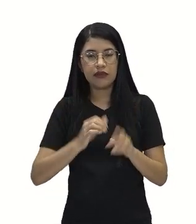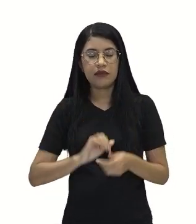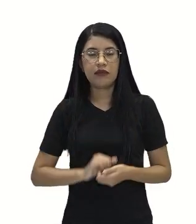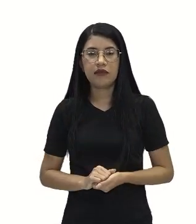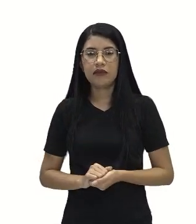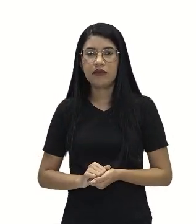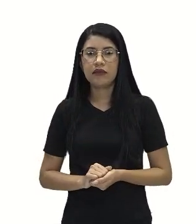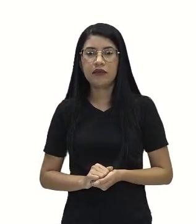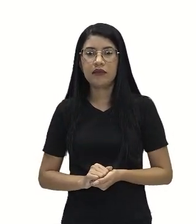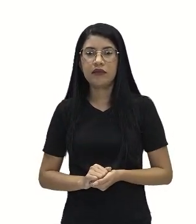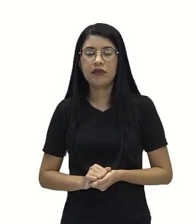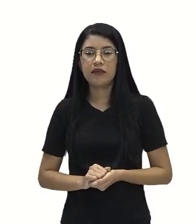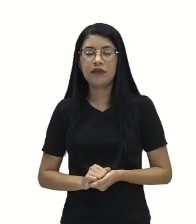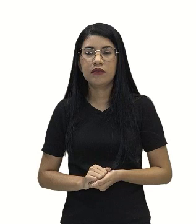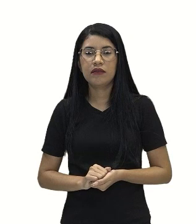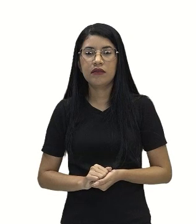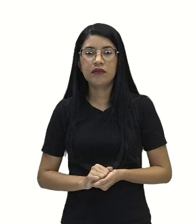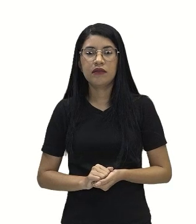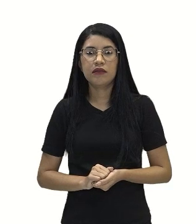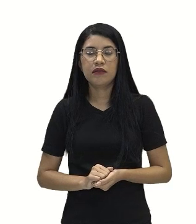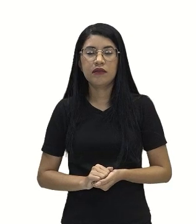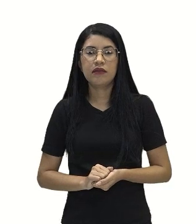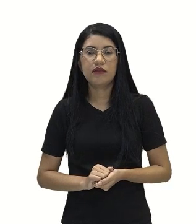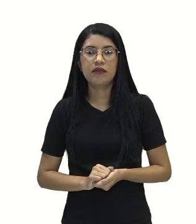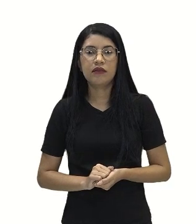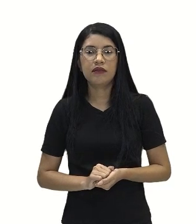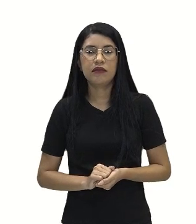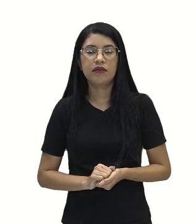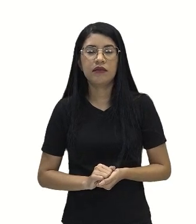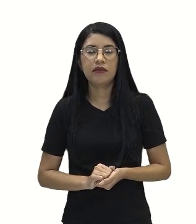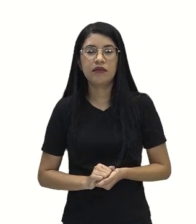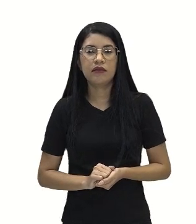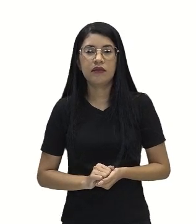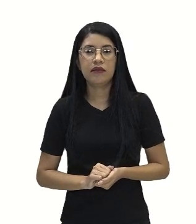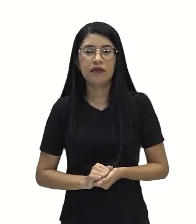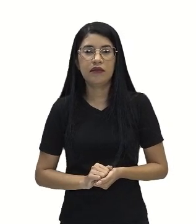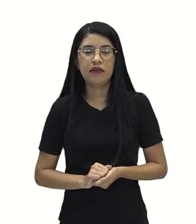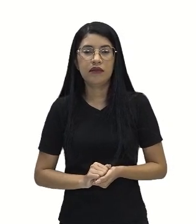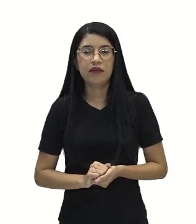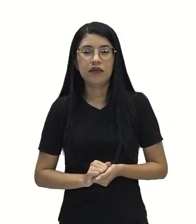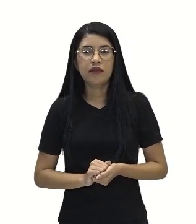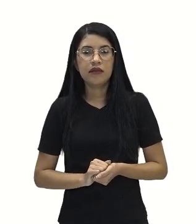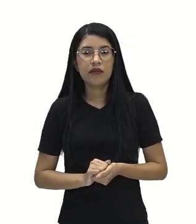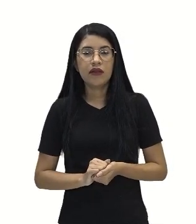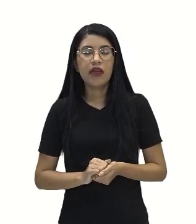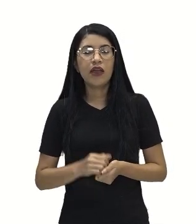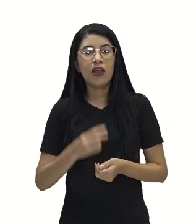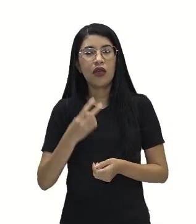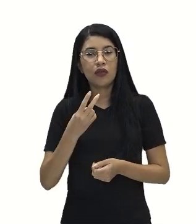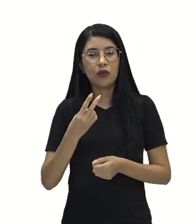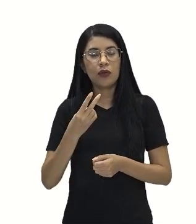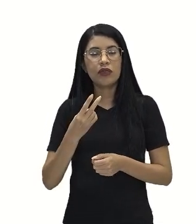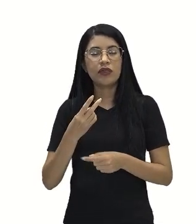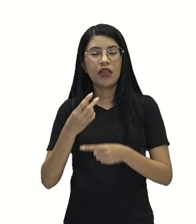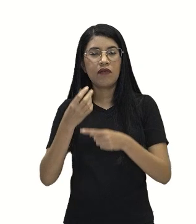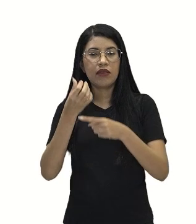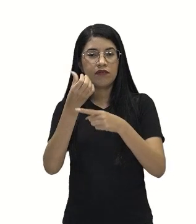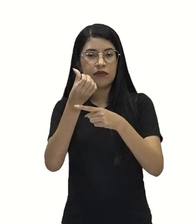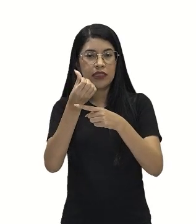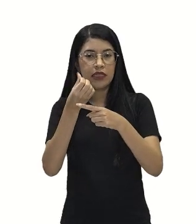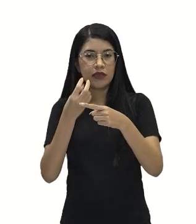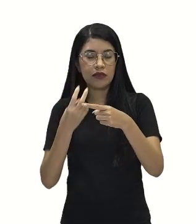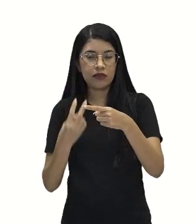Ora, repetindo aqui, eu estou repetindo, né? Isso aqui é a mesma coisa que 2 elevado a 6 sobre